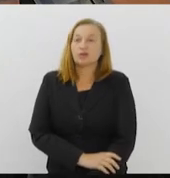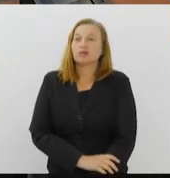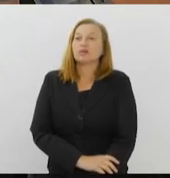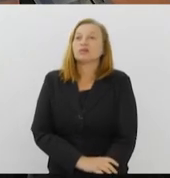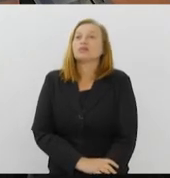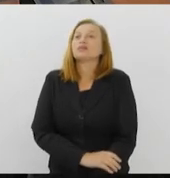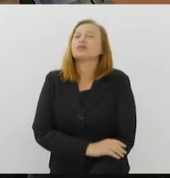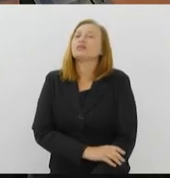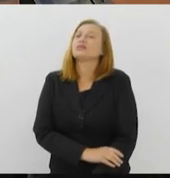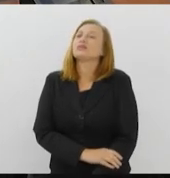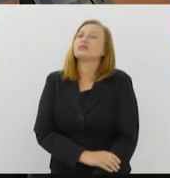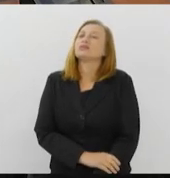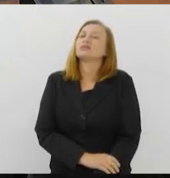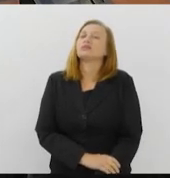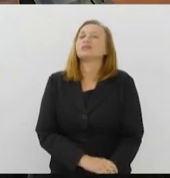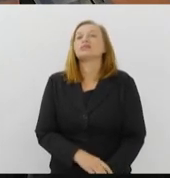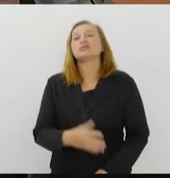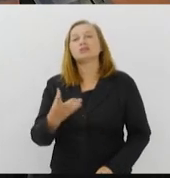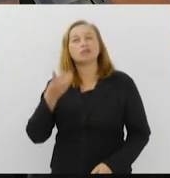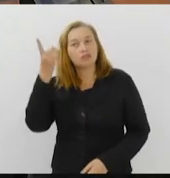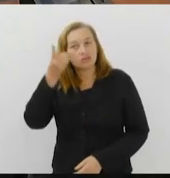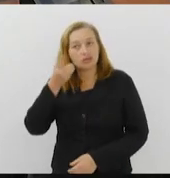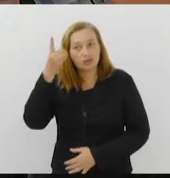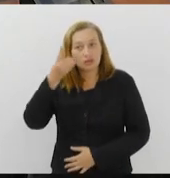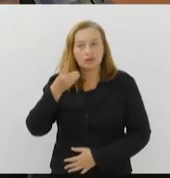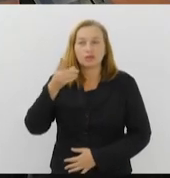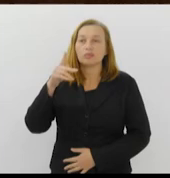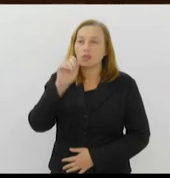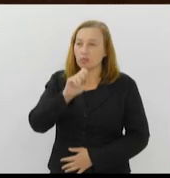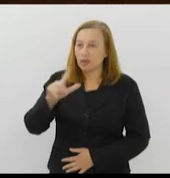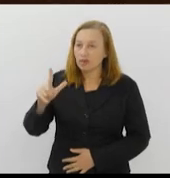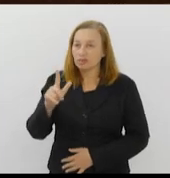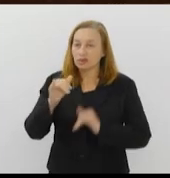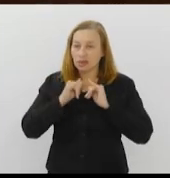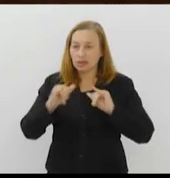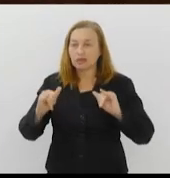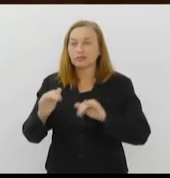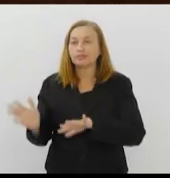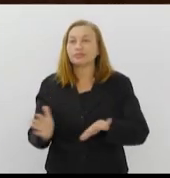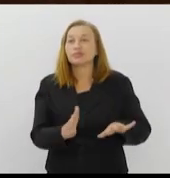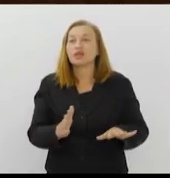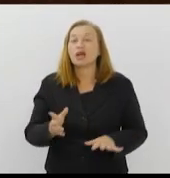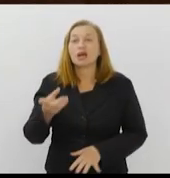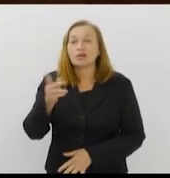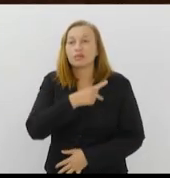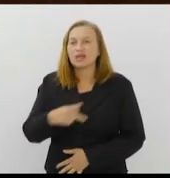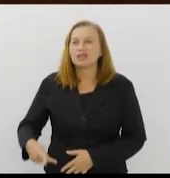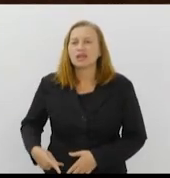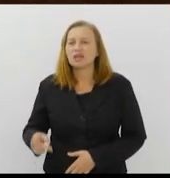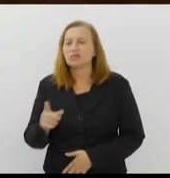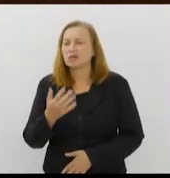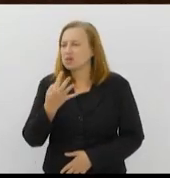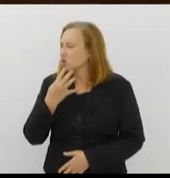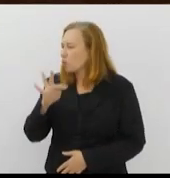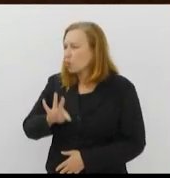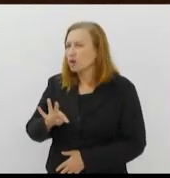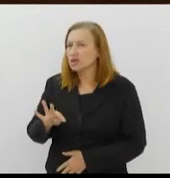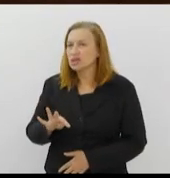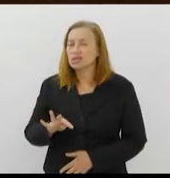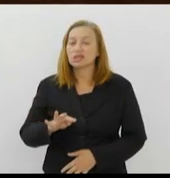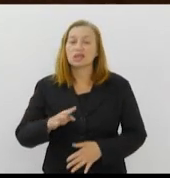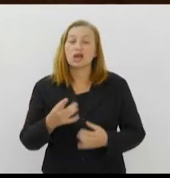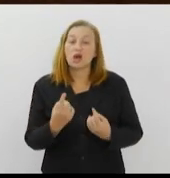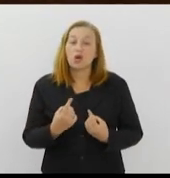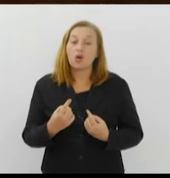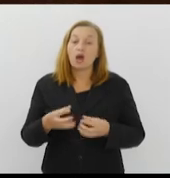Para a declaração de voto, o nosso nome, deputado Felipe Pobel. Presidente, para quem não sabe, a Comissão de Combate à Desordem Urbana, na